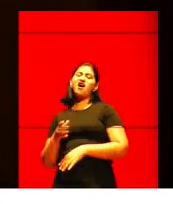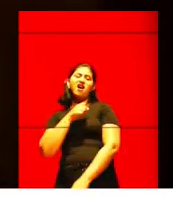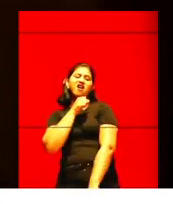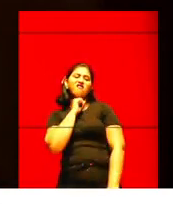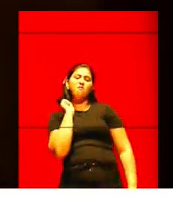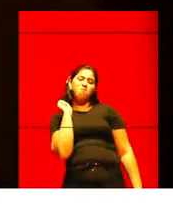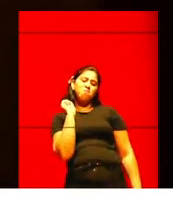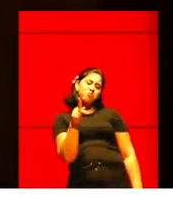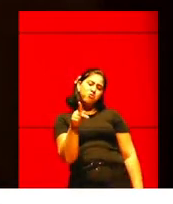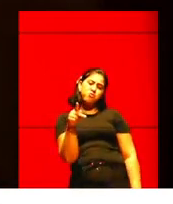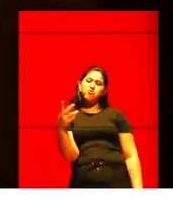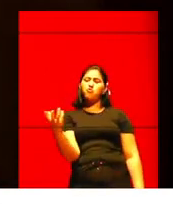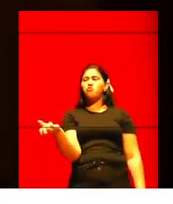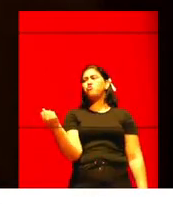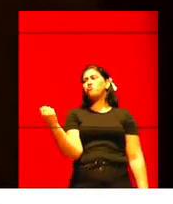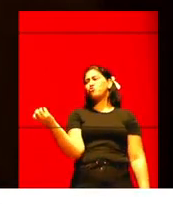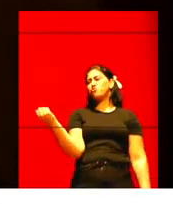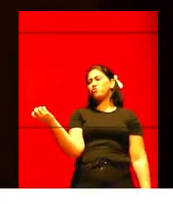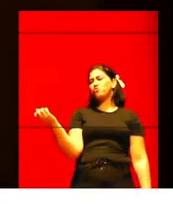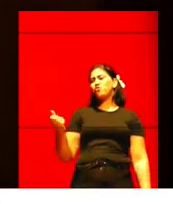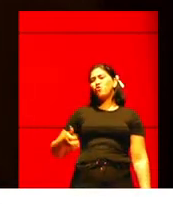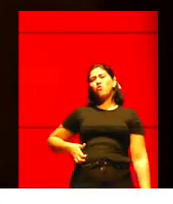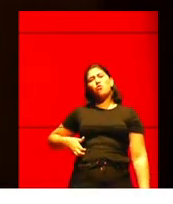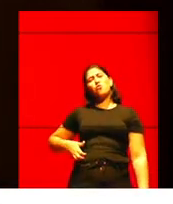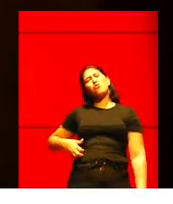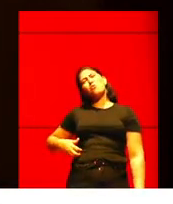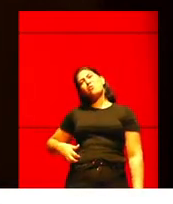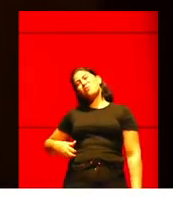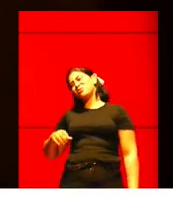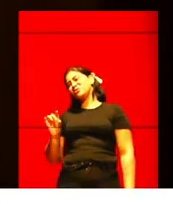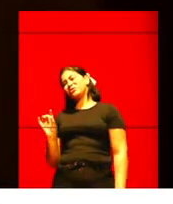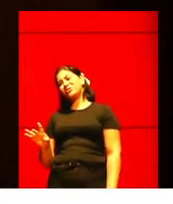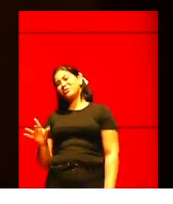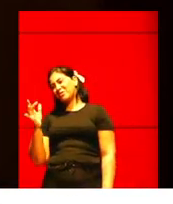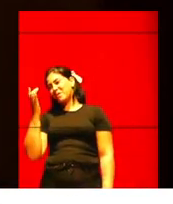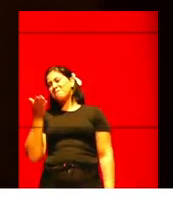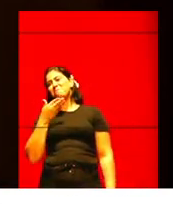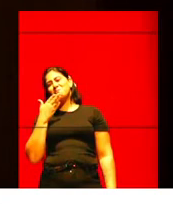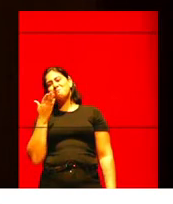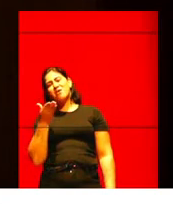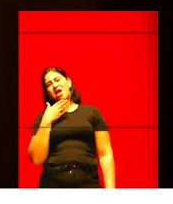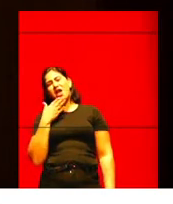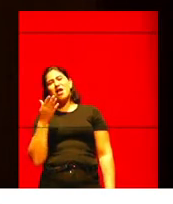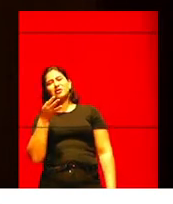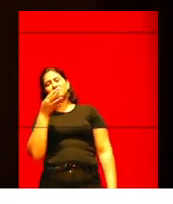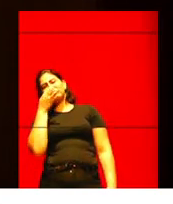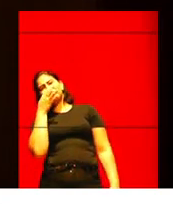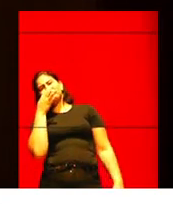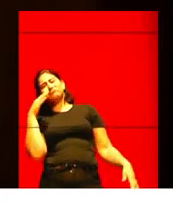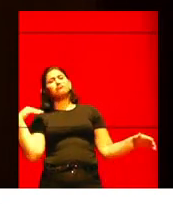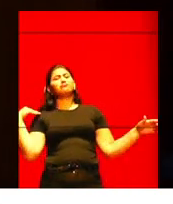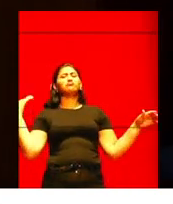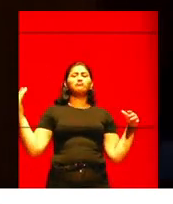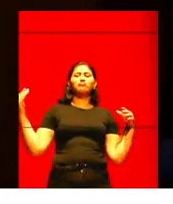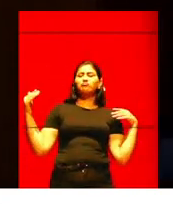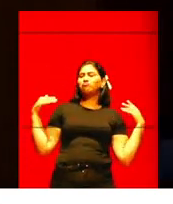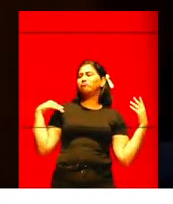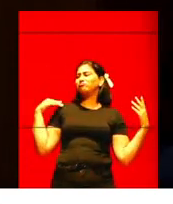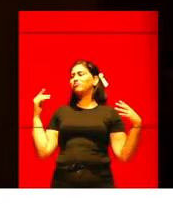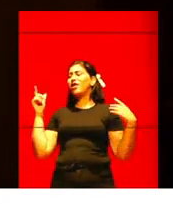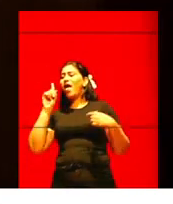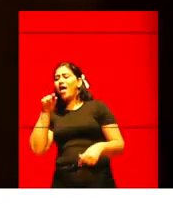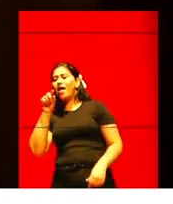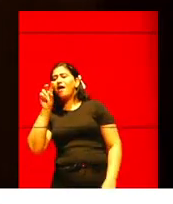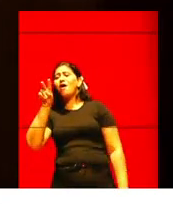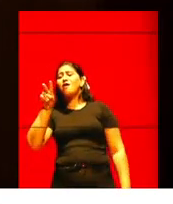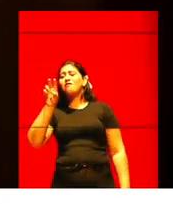a aposentadoria, o tempo, né, aquela coisa toda, a vida, você está velhando.